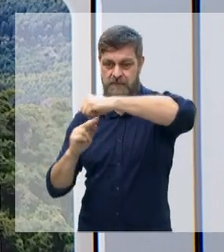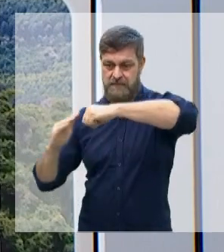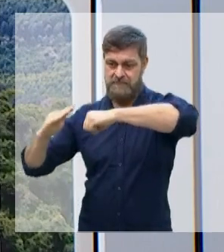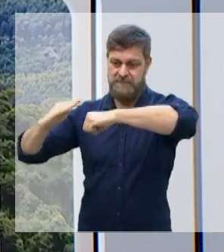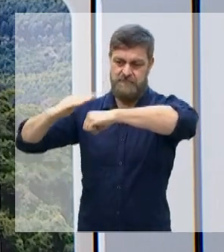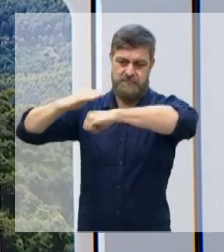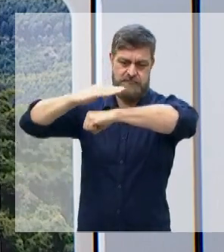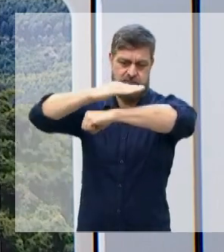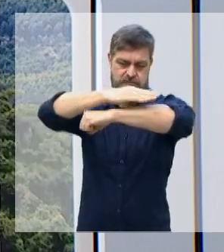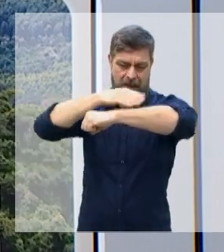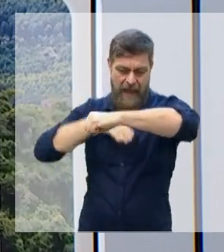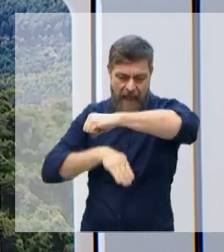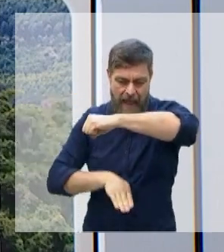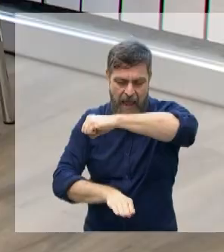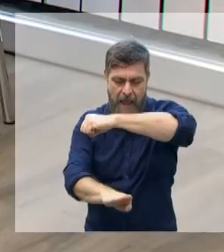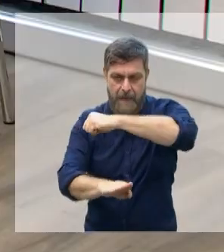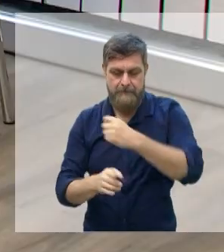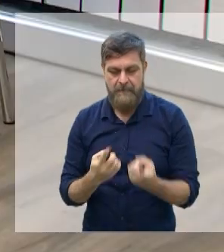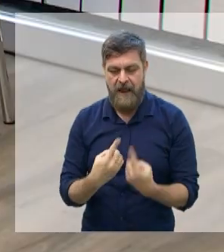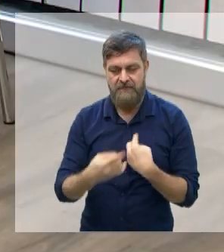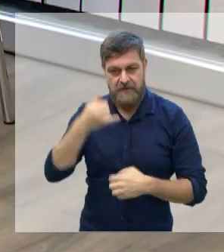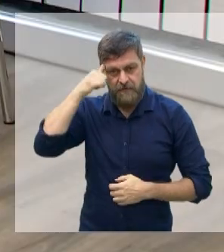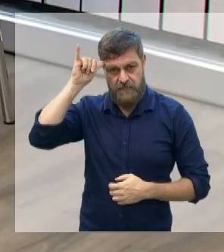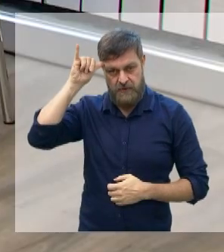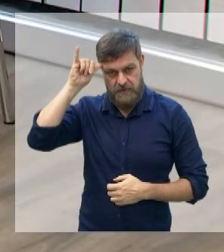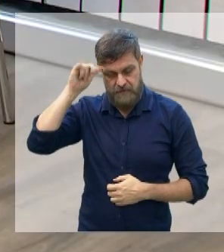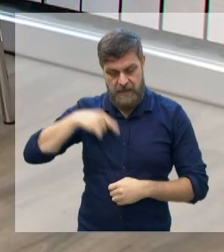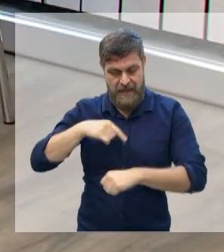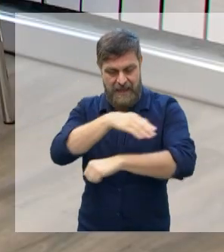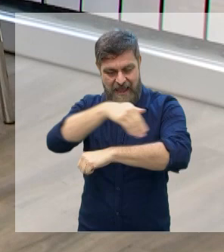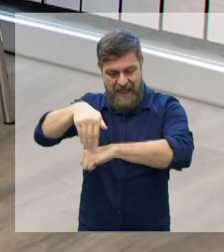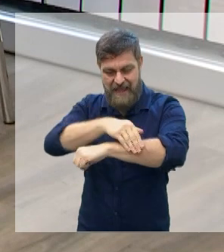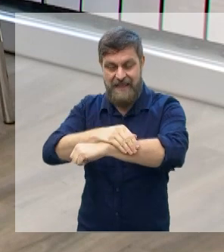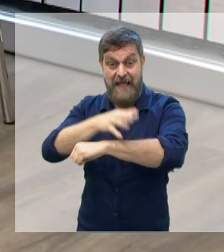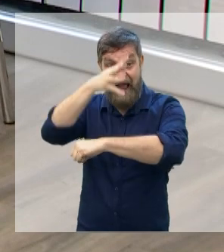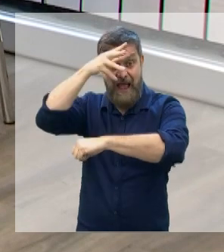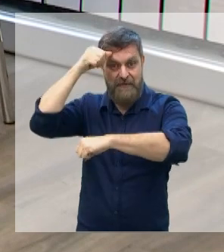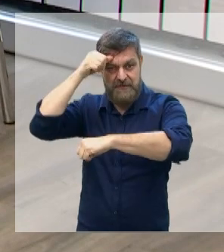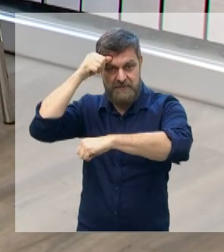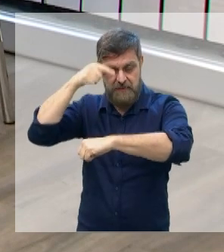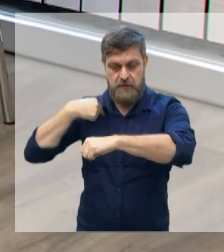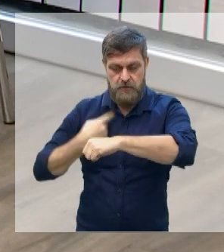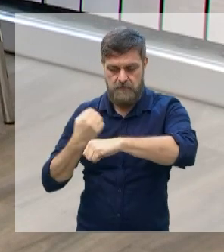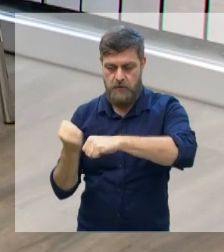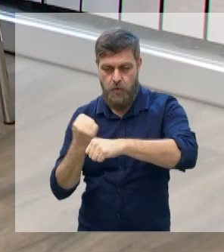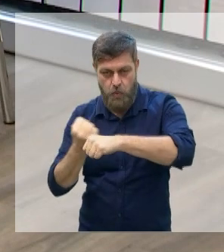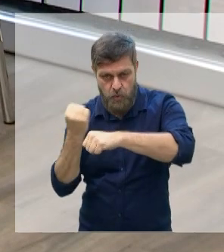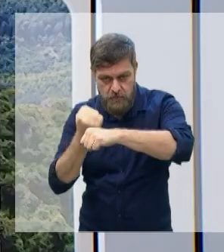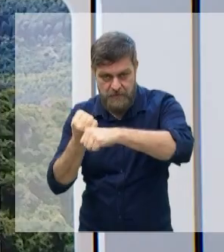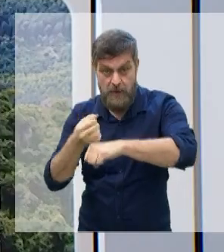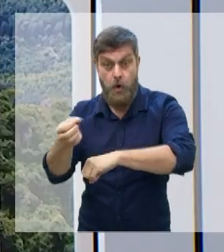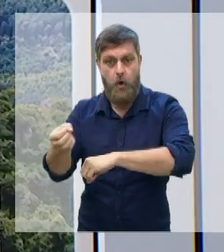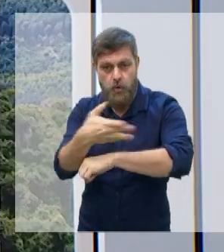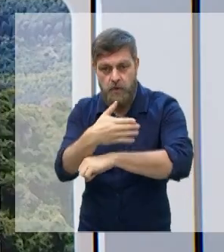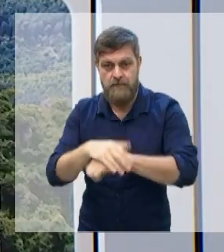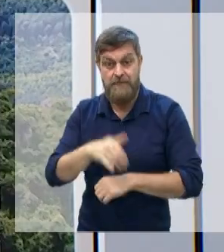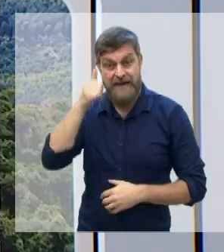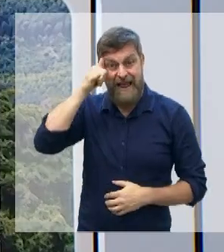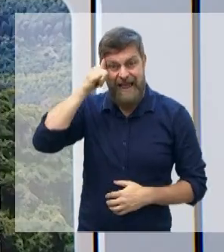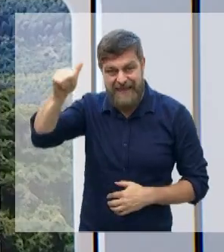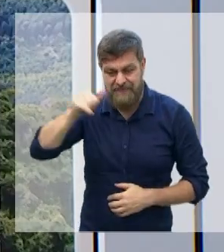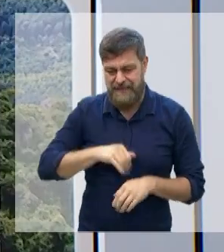lock entendeu então a transamazônica que vai passar por cima e nós vamos construir um novo viaduto ali para evitar